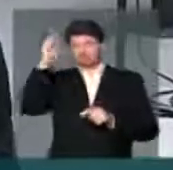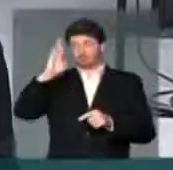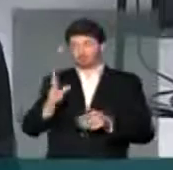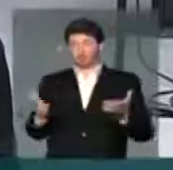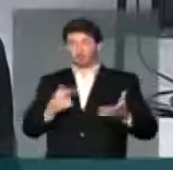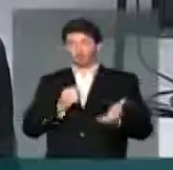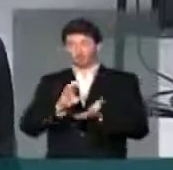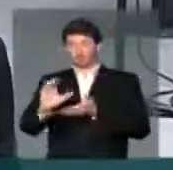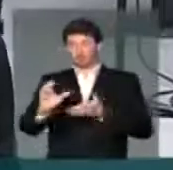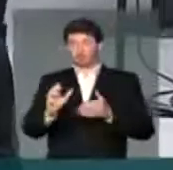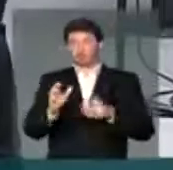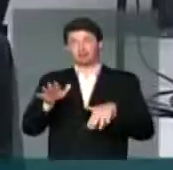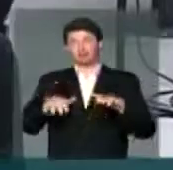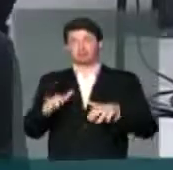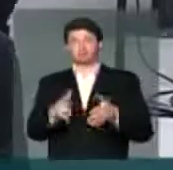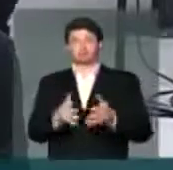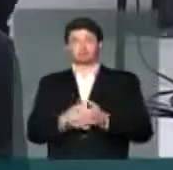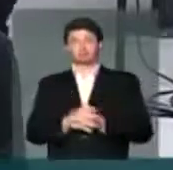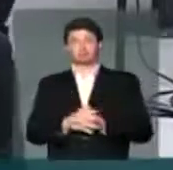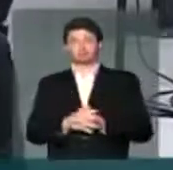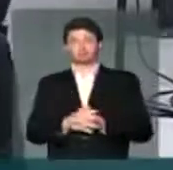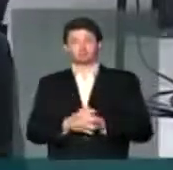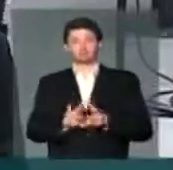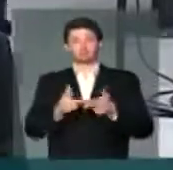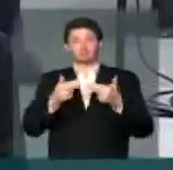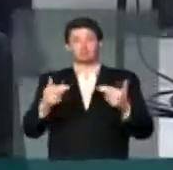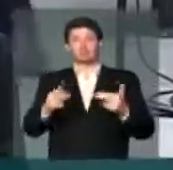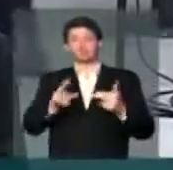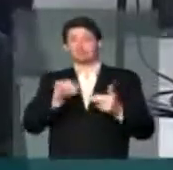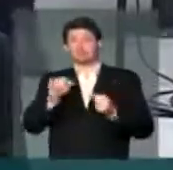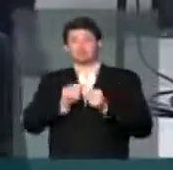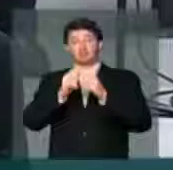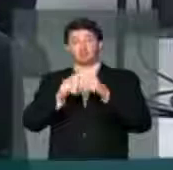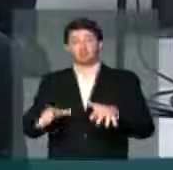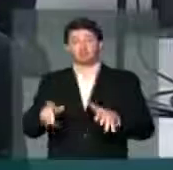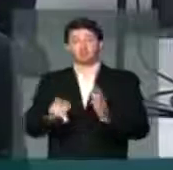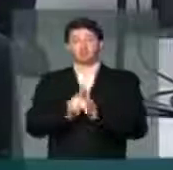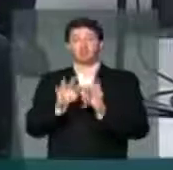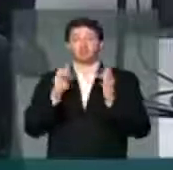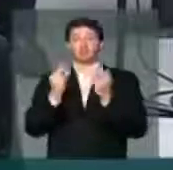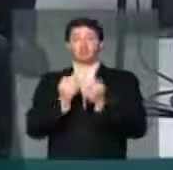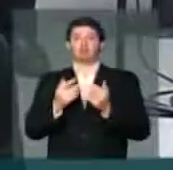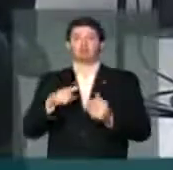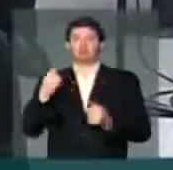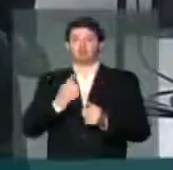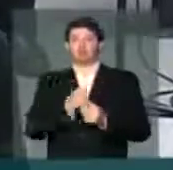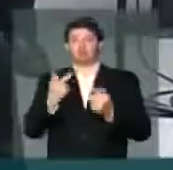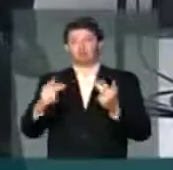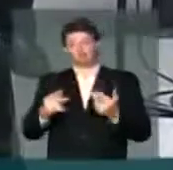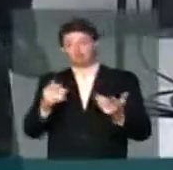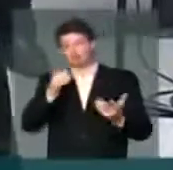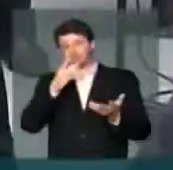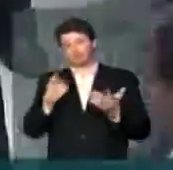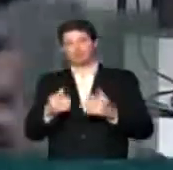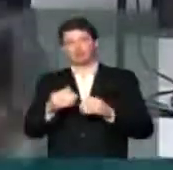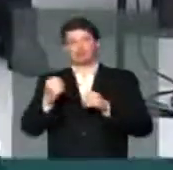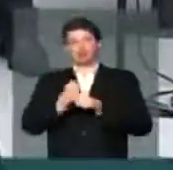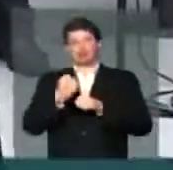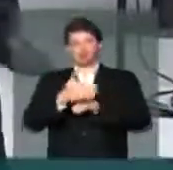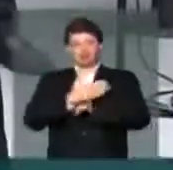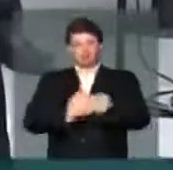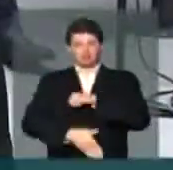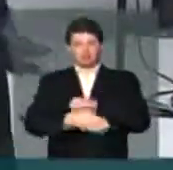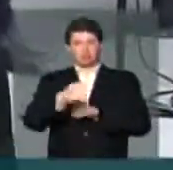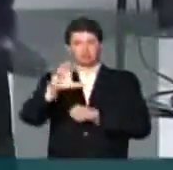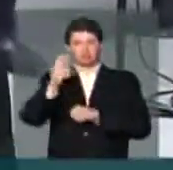está financiando muitas vezes situações em que vão trazer prejuízos para as nossas famílias, como foi esse o caso, a pavimentação